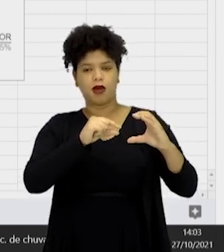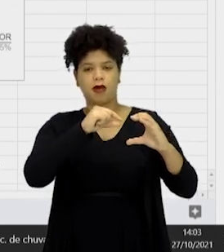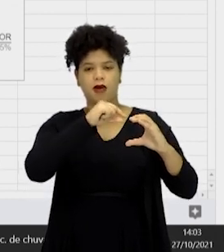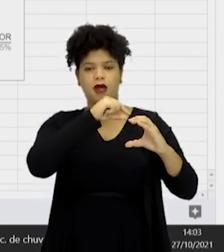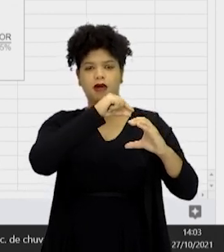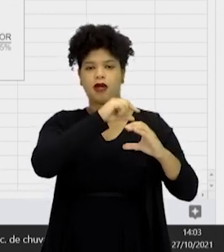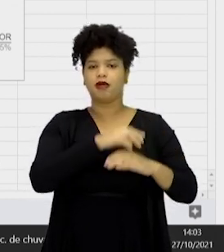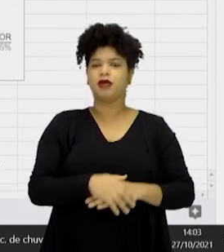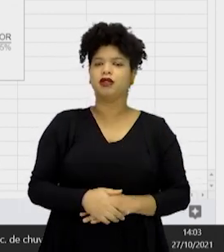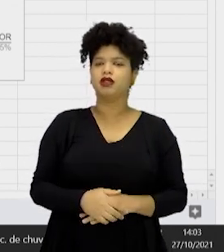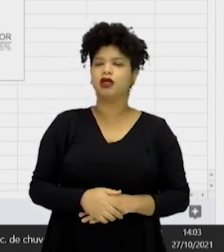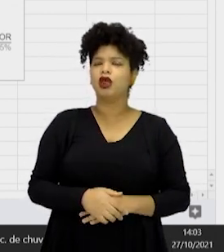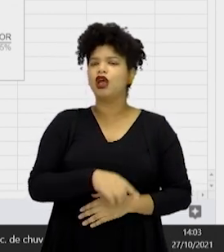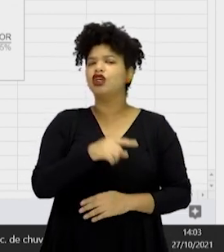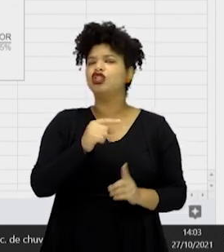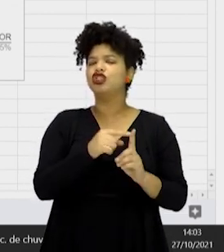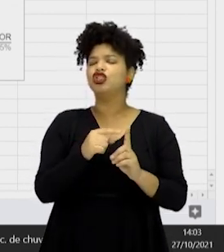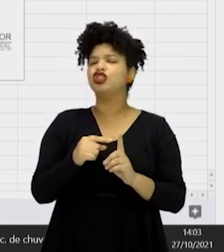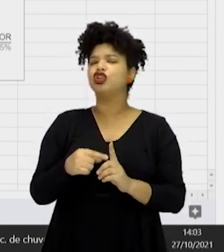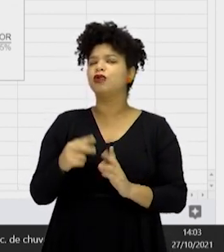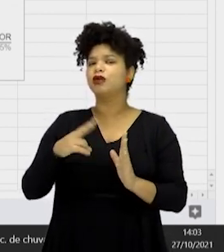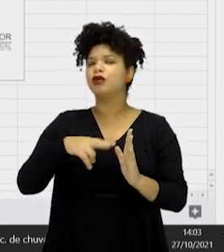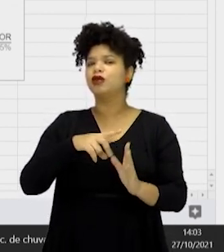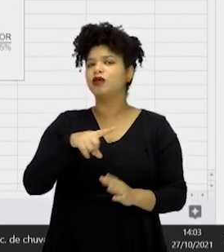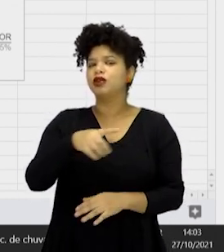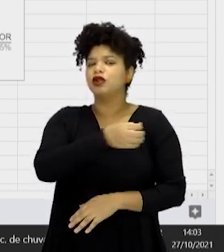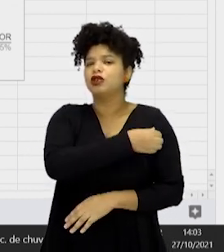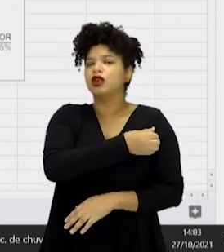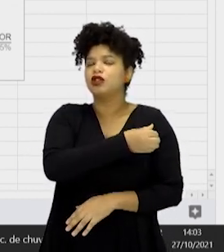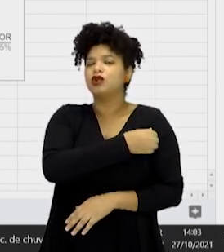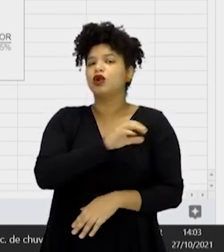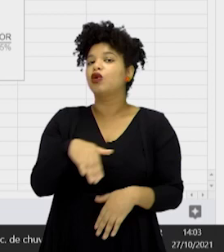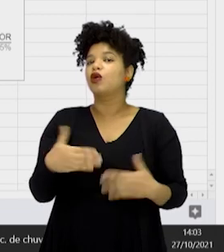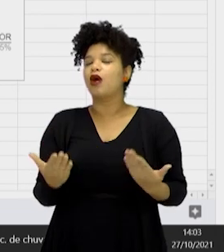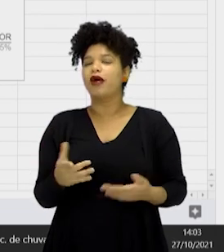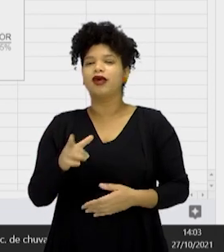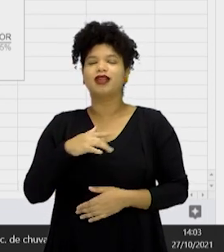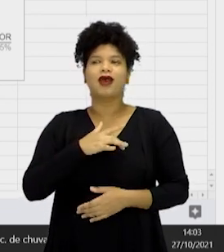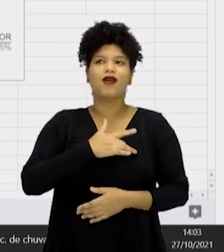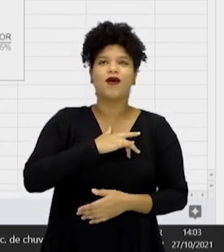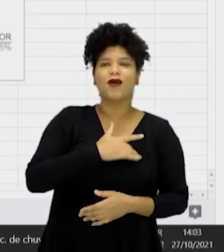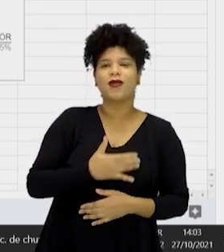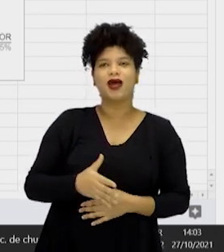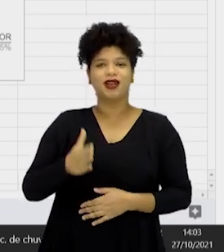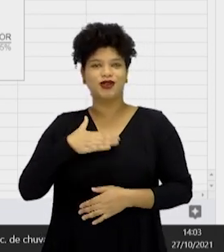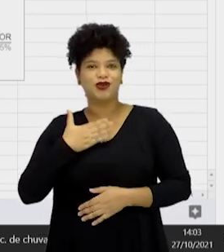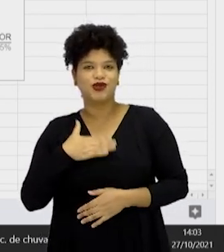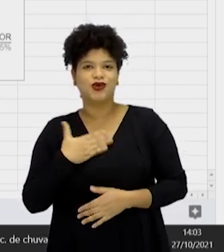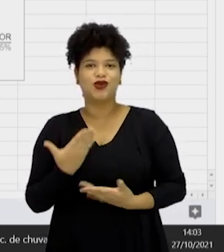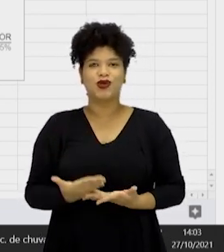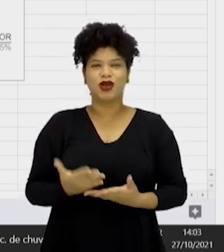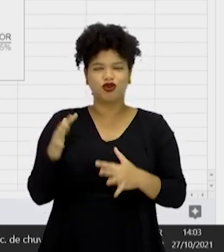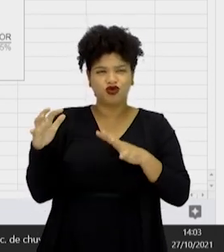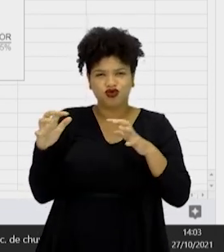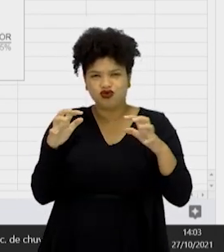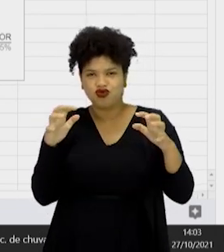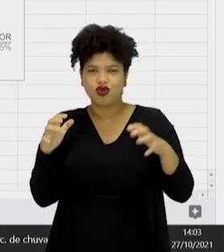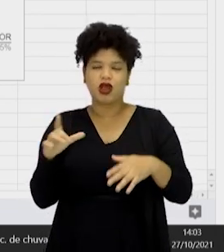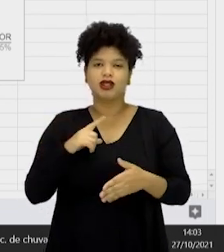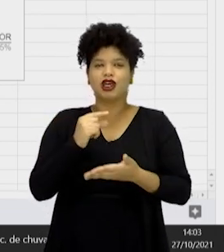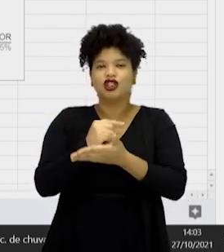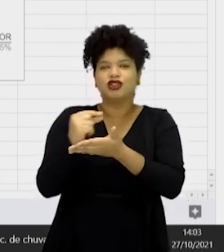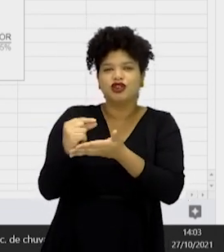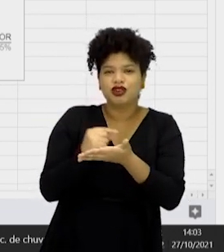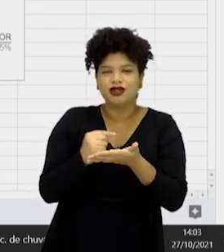de leitura que vocês fazem aí no sexto ano, né? Tem romance, aventura, terror, suspense, história em gibi, né?